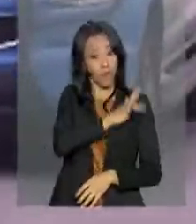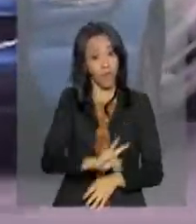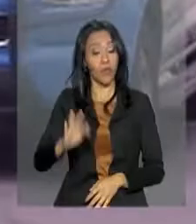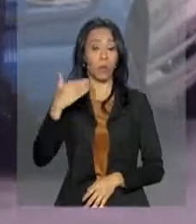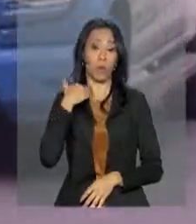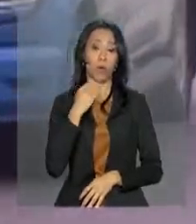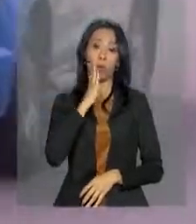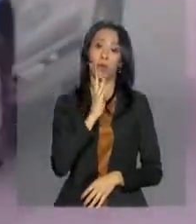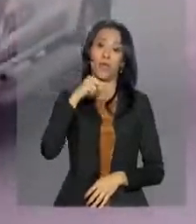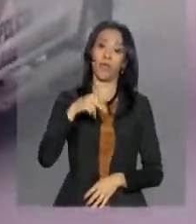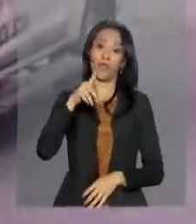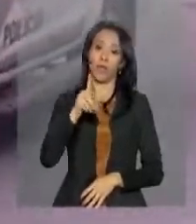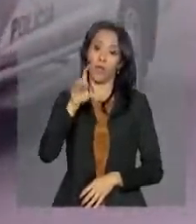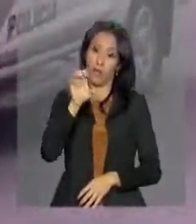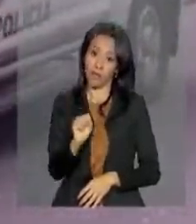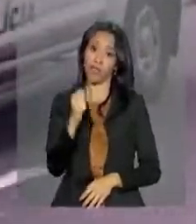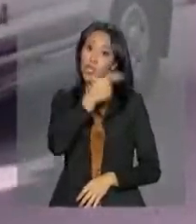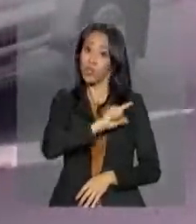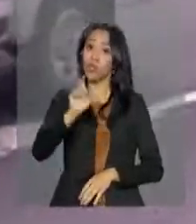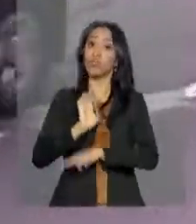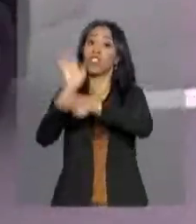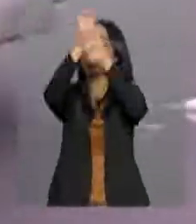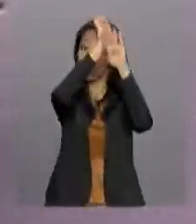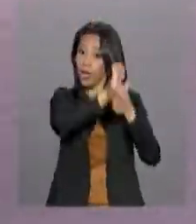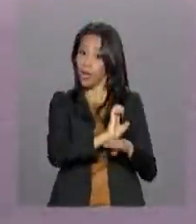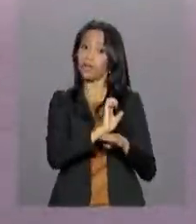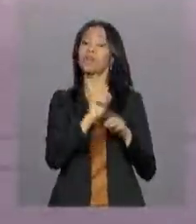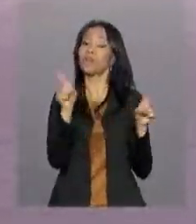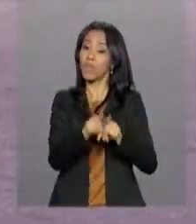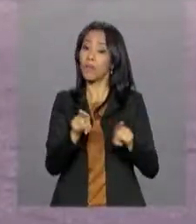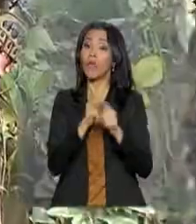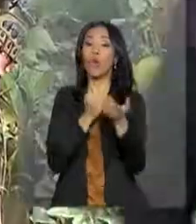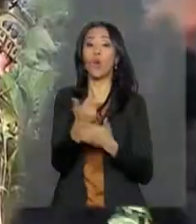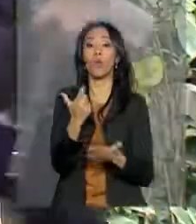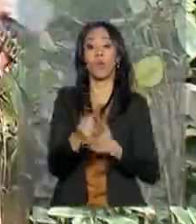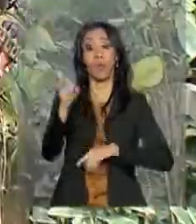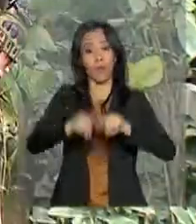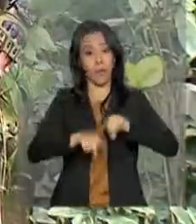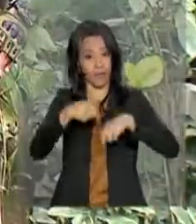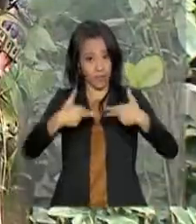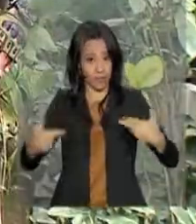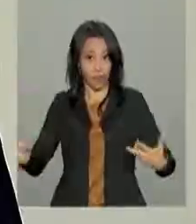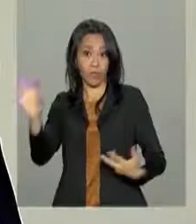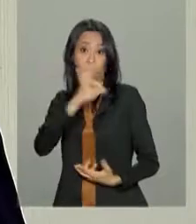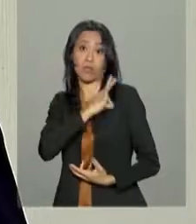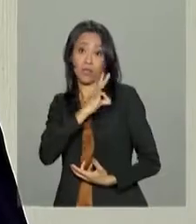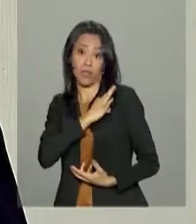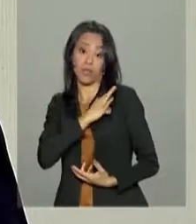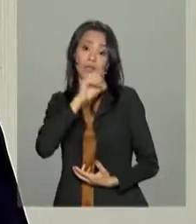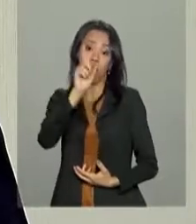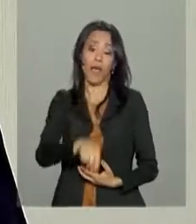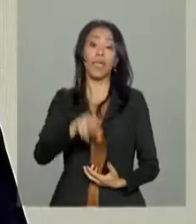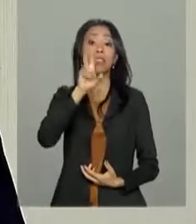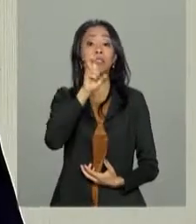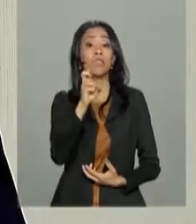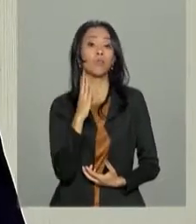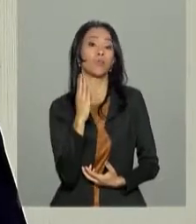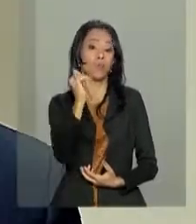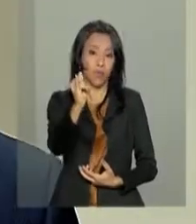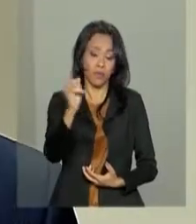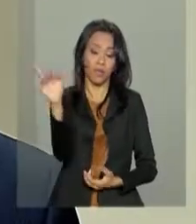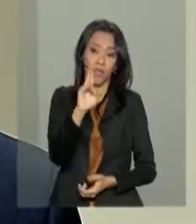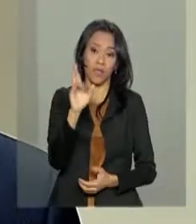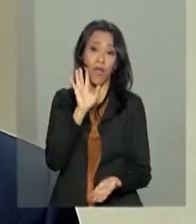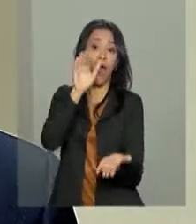uma linha de crédito para que os demais estados do país também possam comprar equipamentos para as polícias são 5 bilhões de reais disponíveis